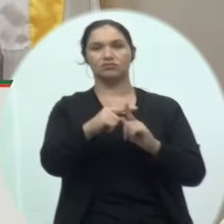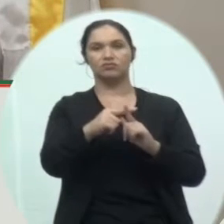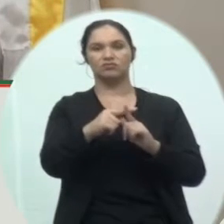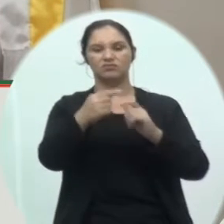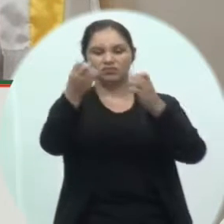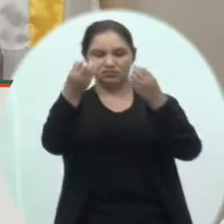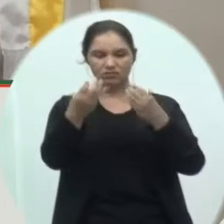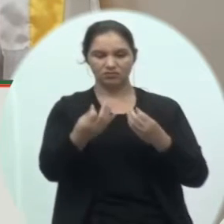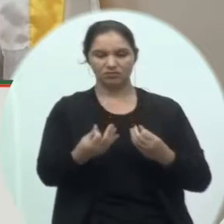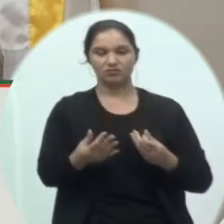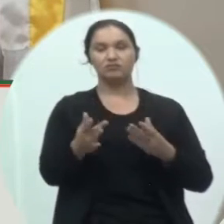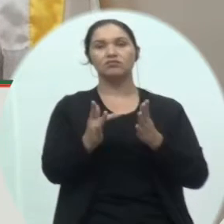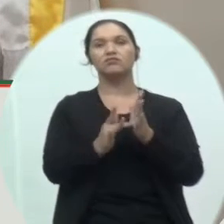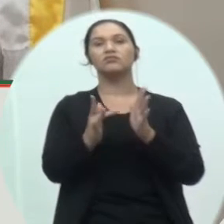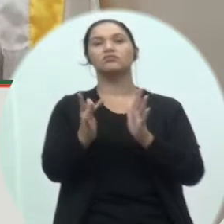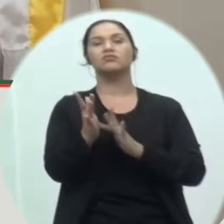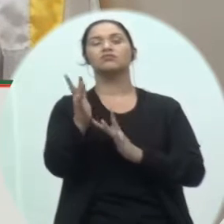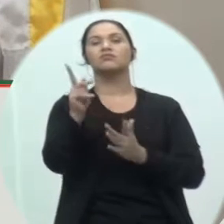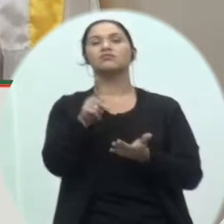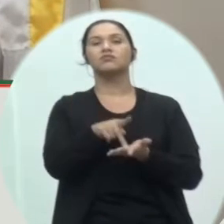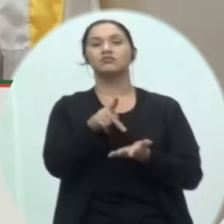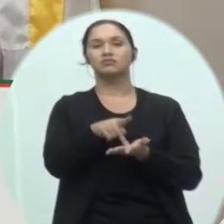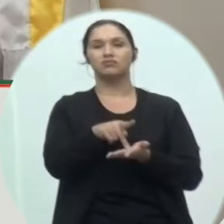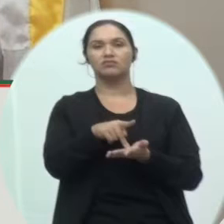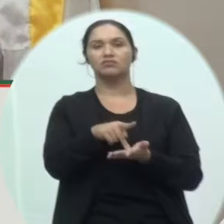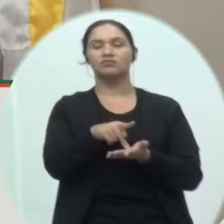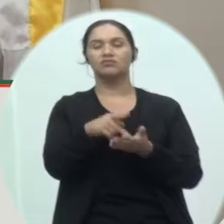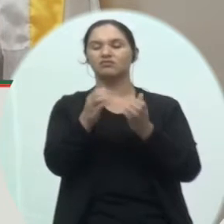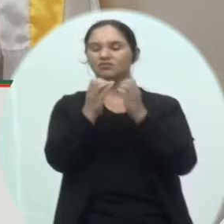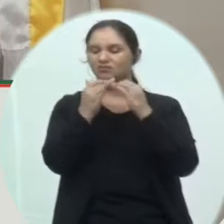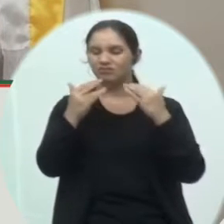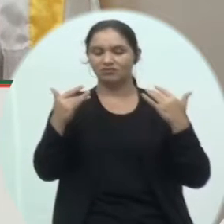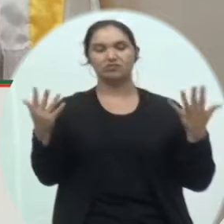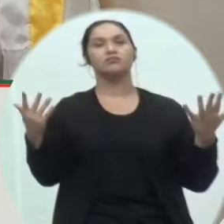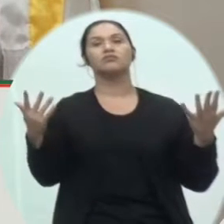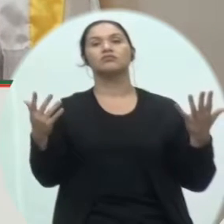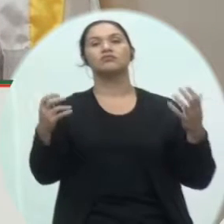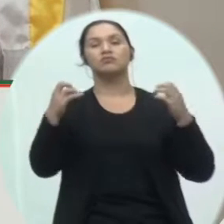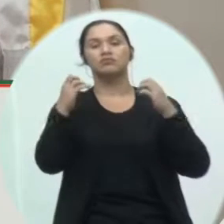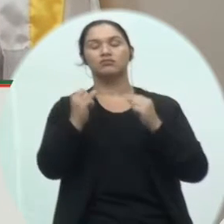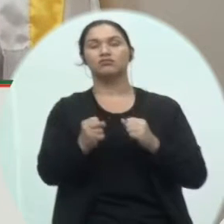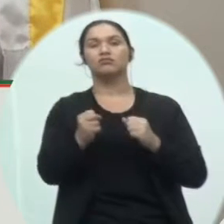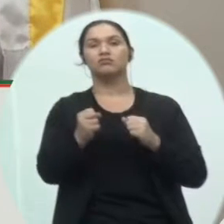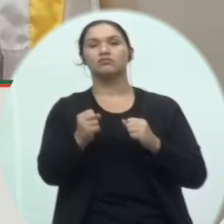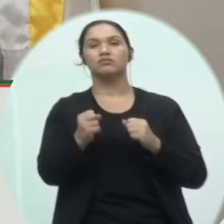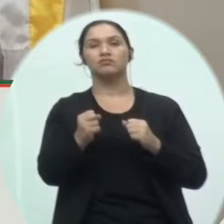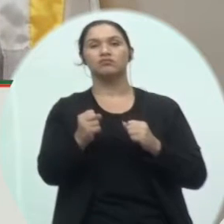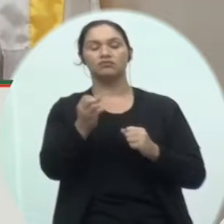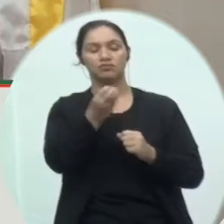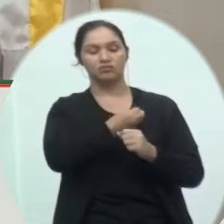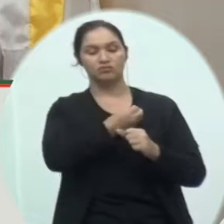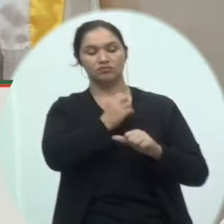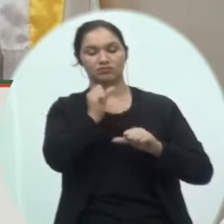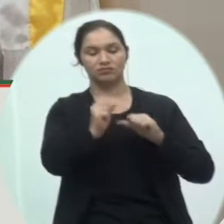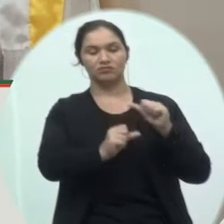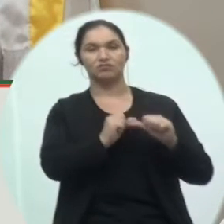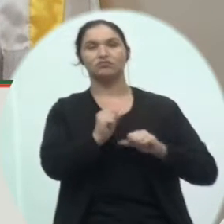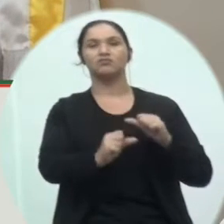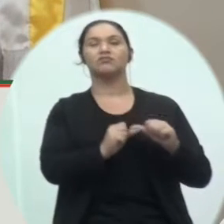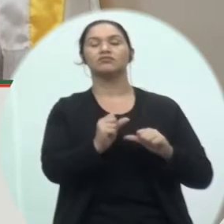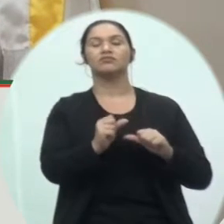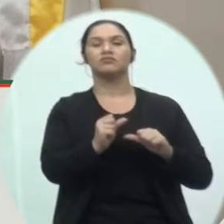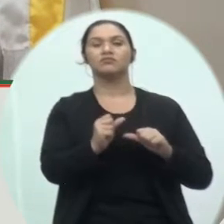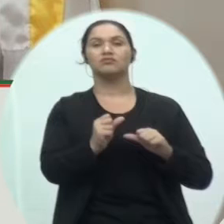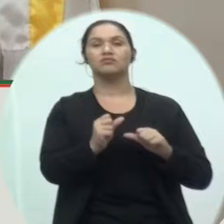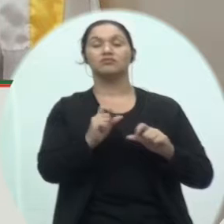Cristo vivo, esse Cristo maravilhoso que pode mudar e alterar a história do ser humano. É isso que a gente